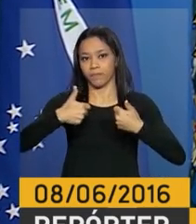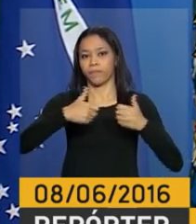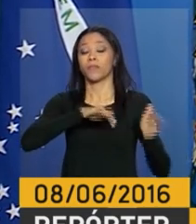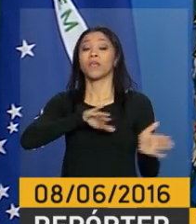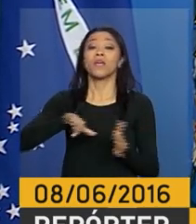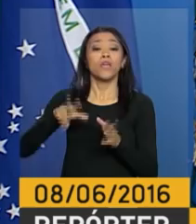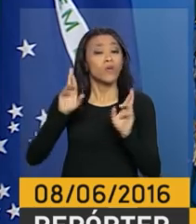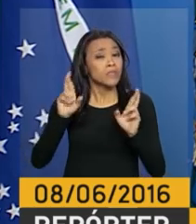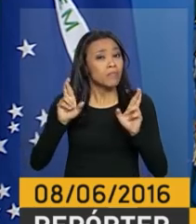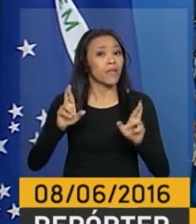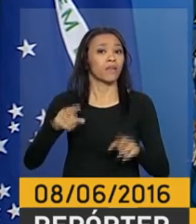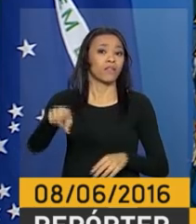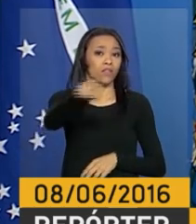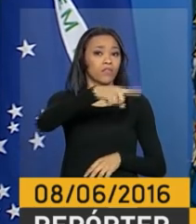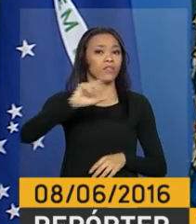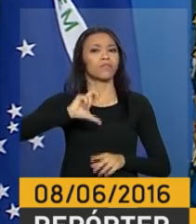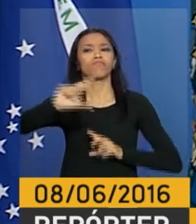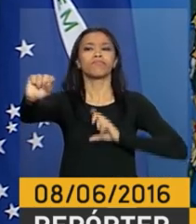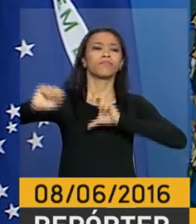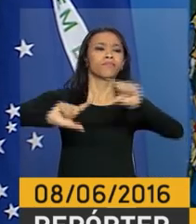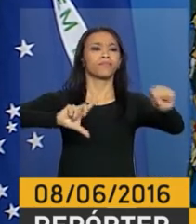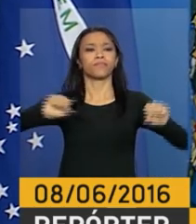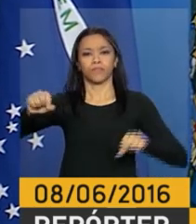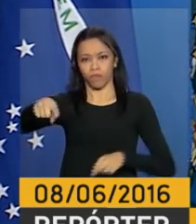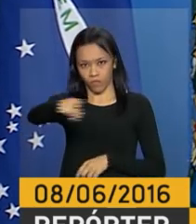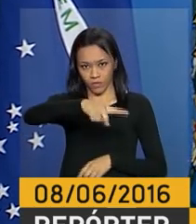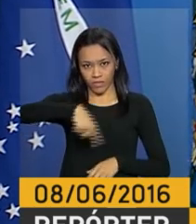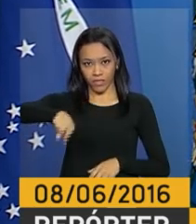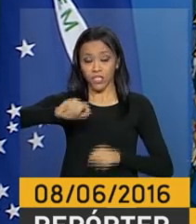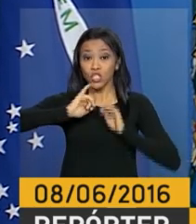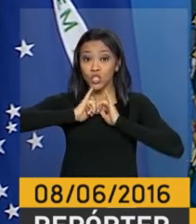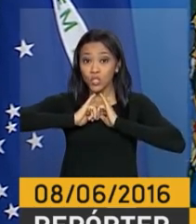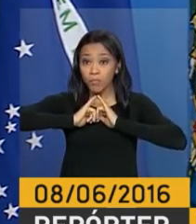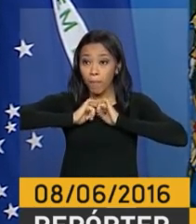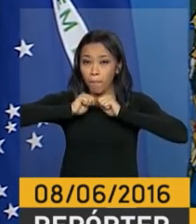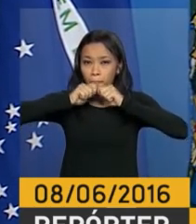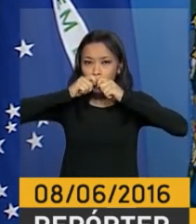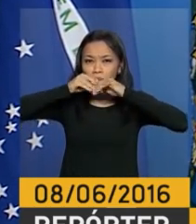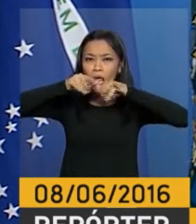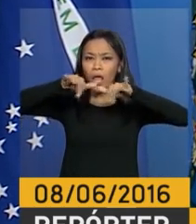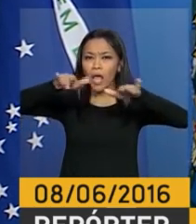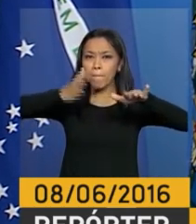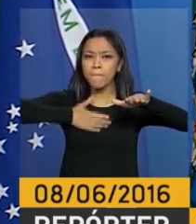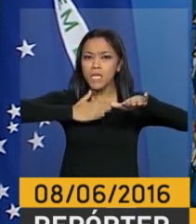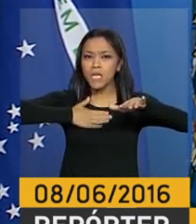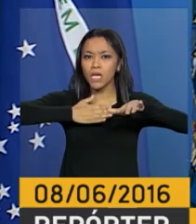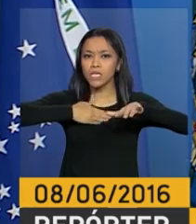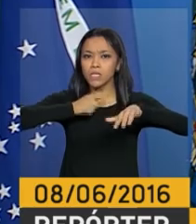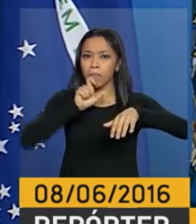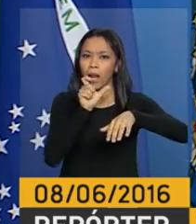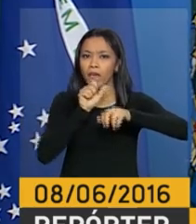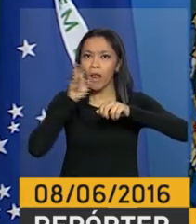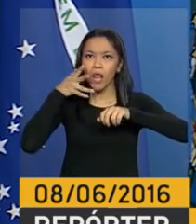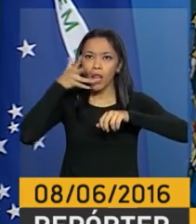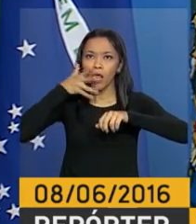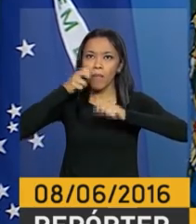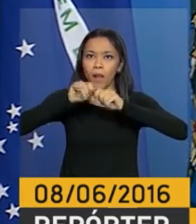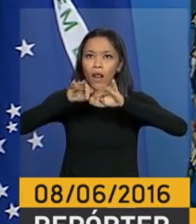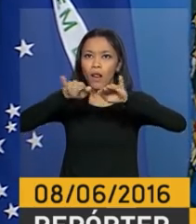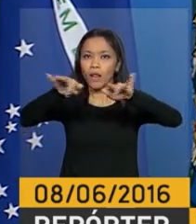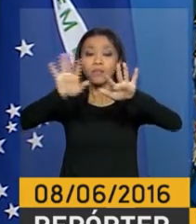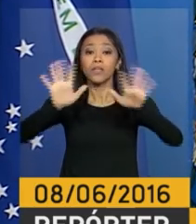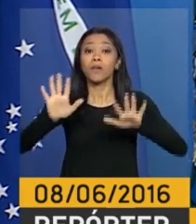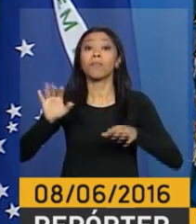que os senhores Saiam daqui cada Qual dos Senhores propagando não as minhas palavras mas as palavras especiais que os